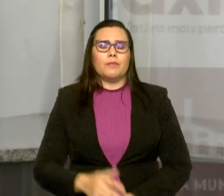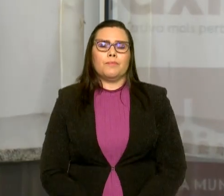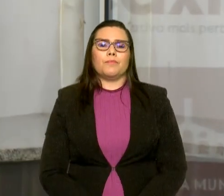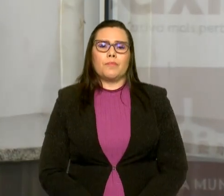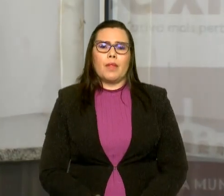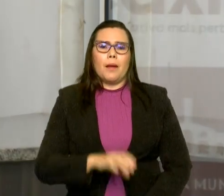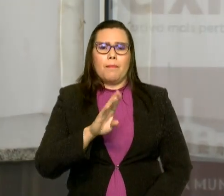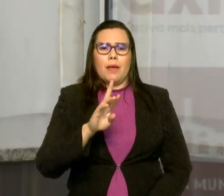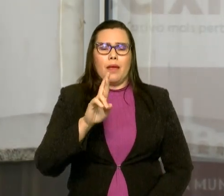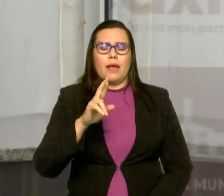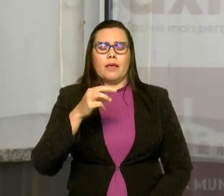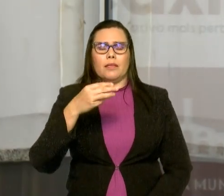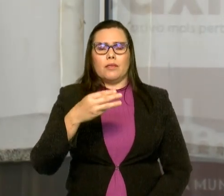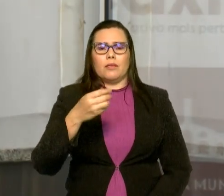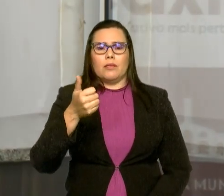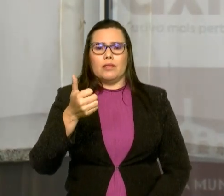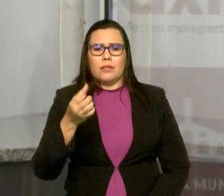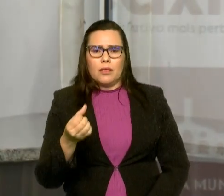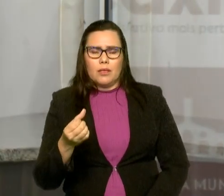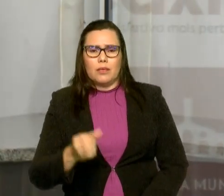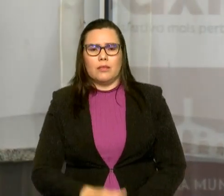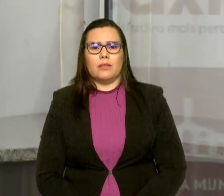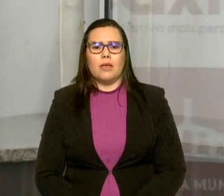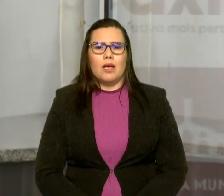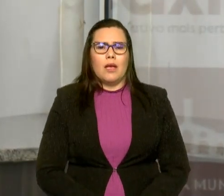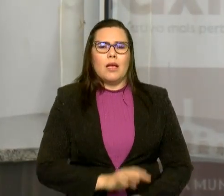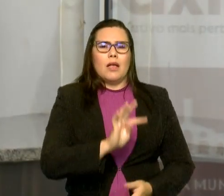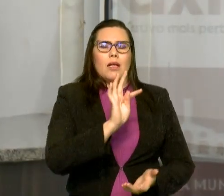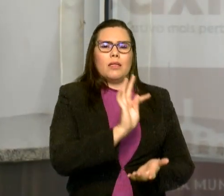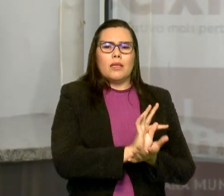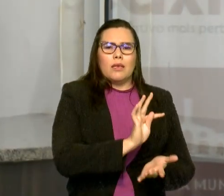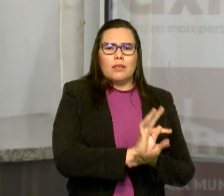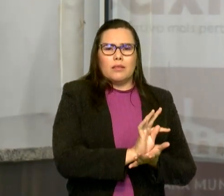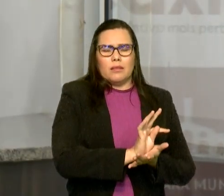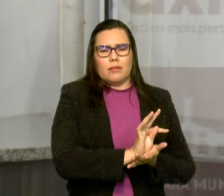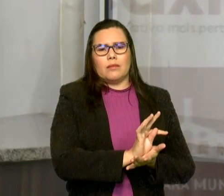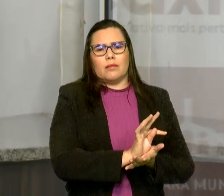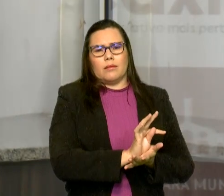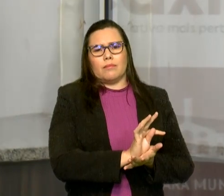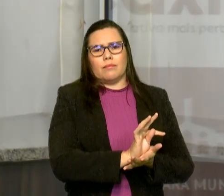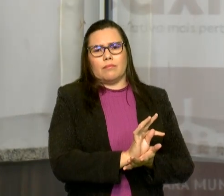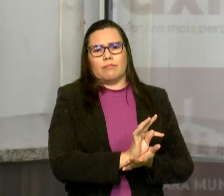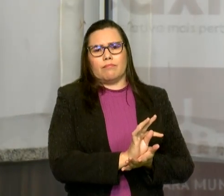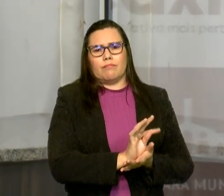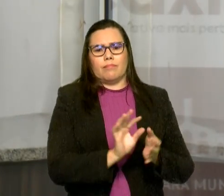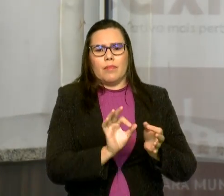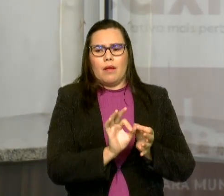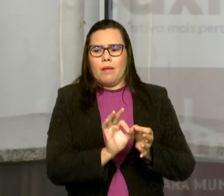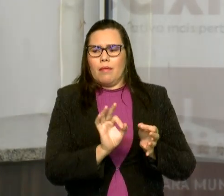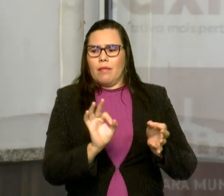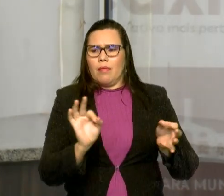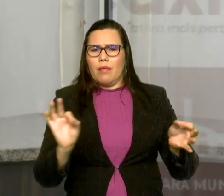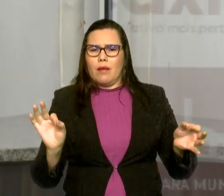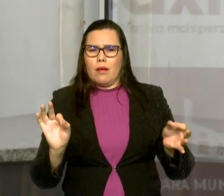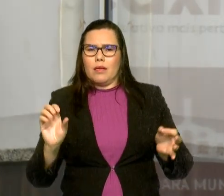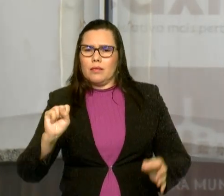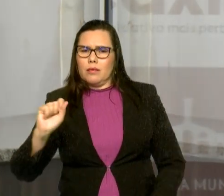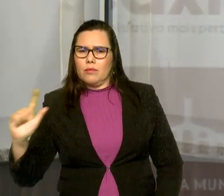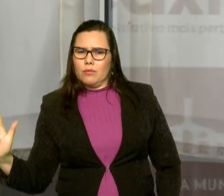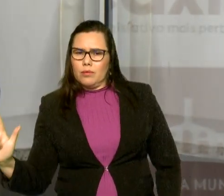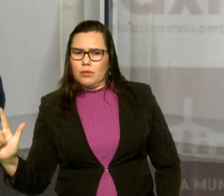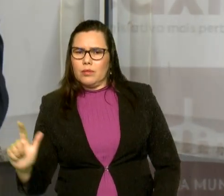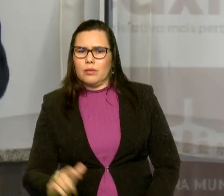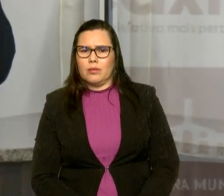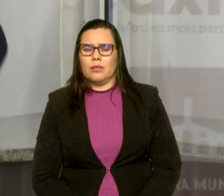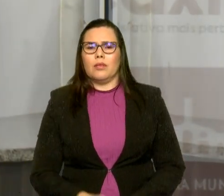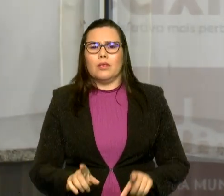BR-316, que liga Teresina, capital do Piauí, a duas capitais, São Luís do Maranhão e Belém do Pará. Nós estamos entre a